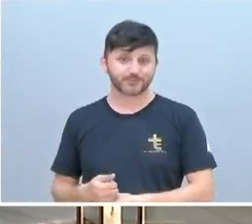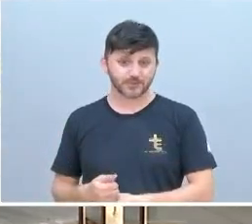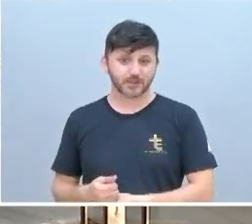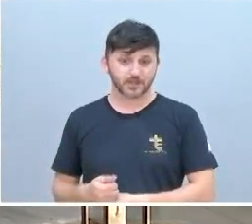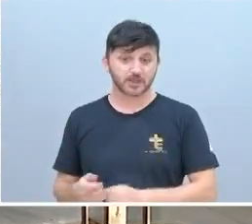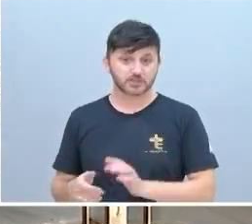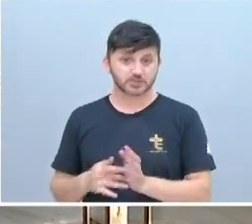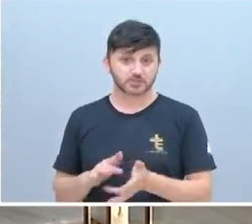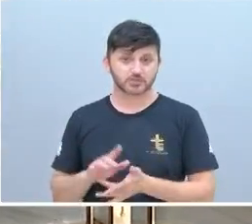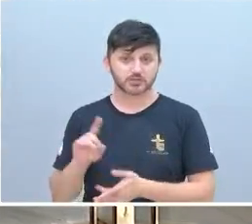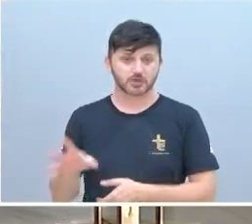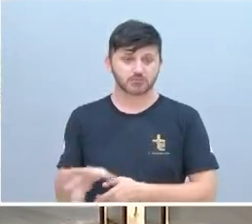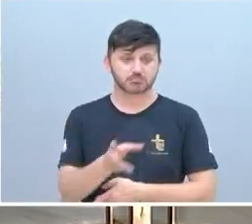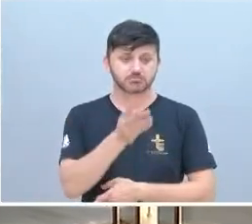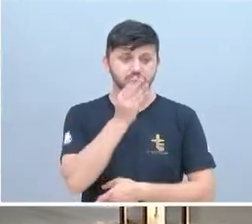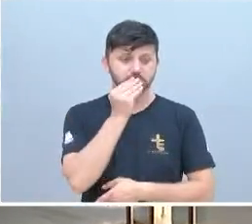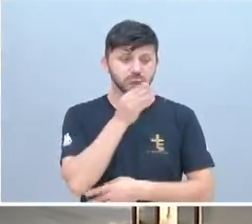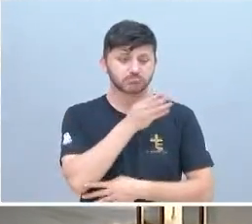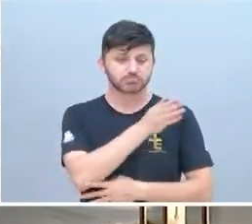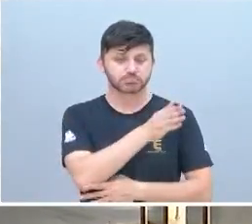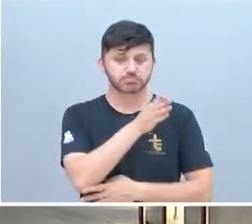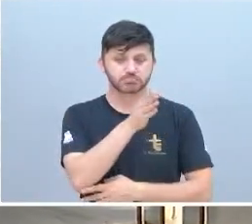que testemunhava pelas ações.